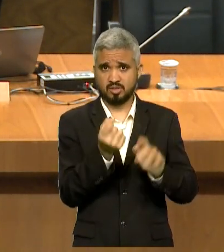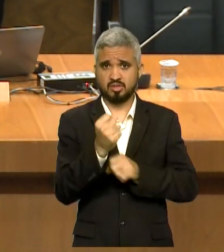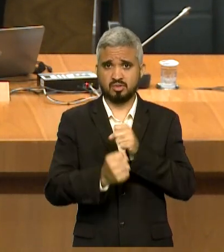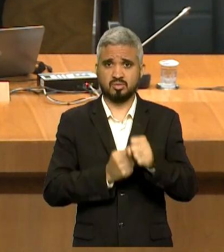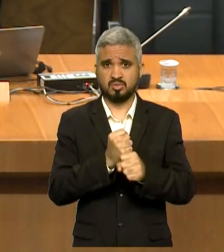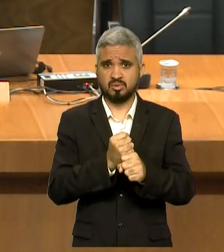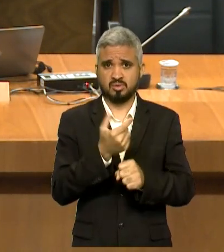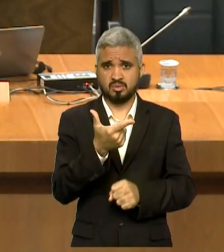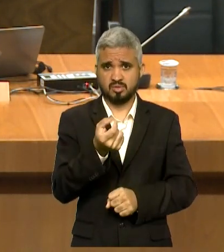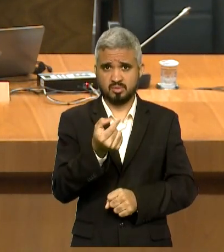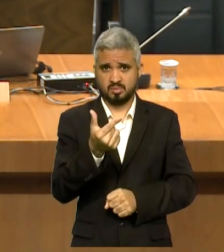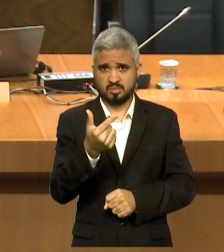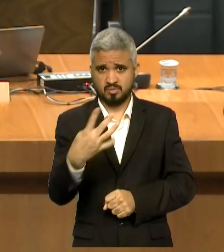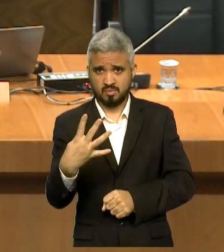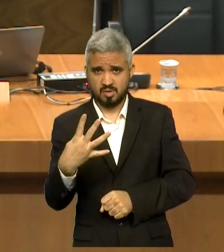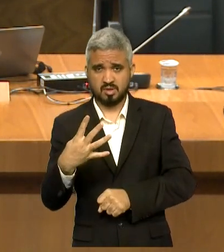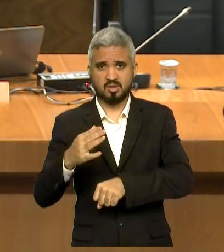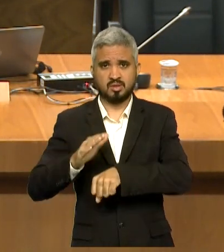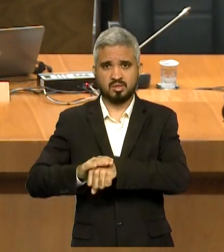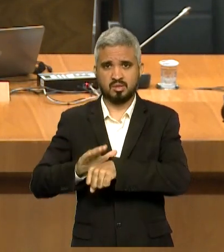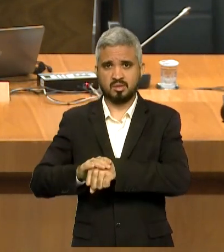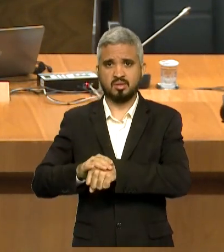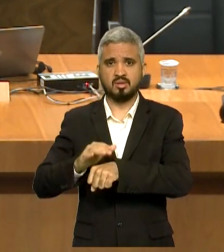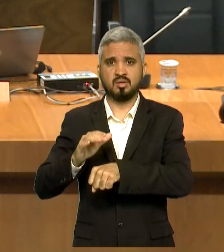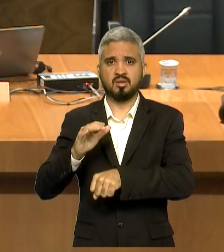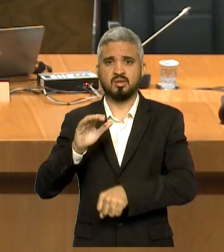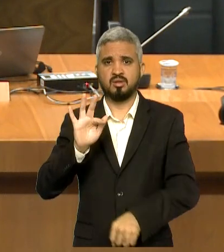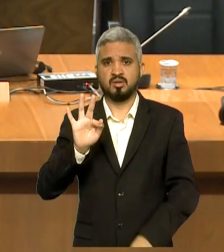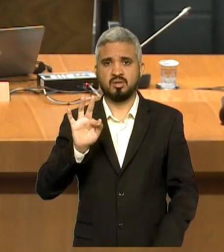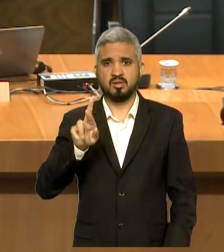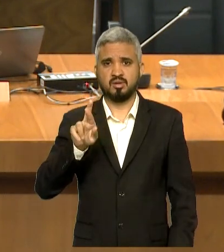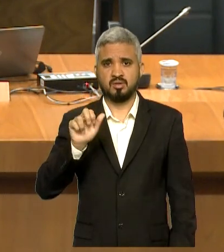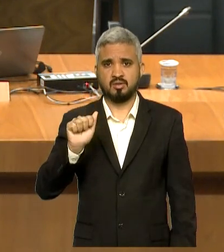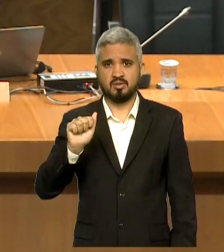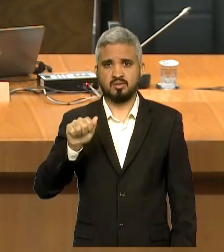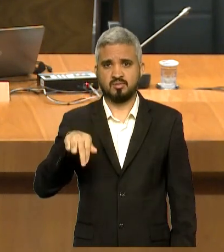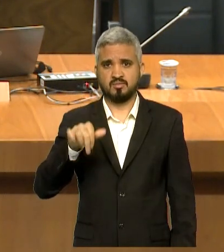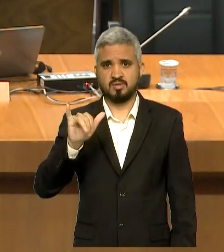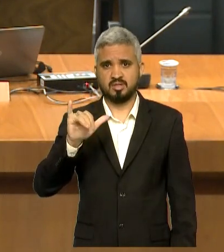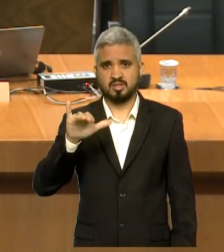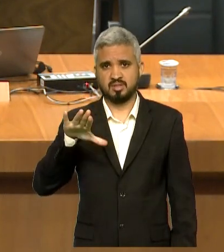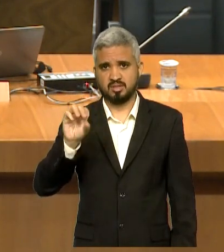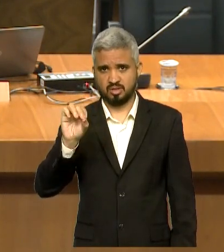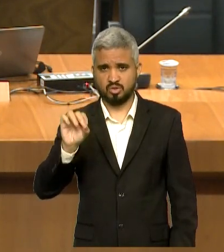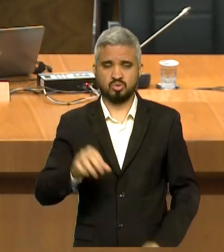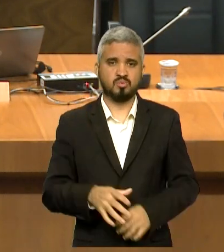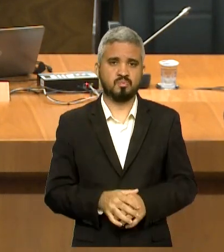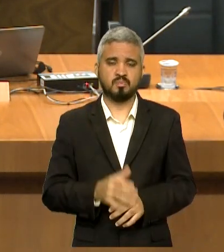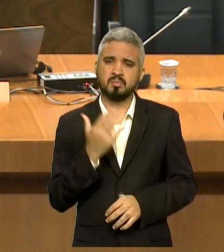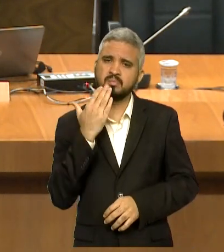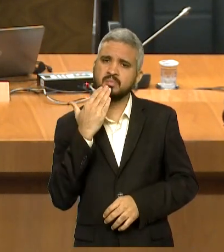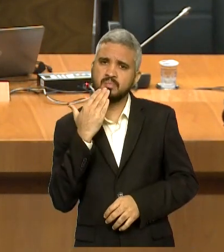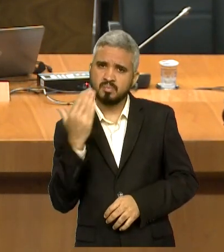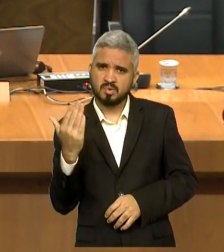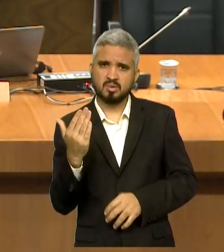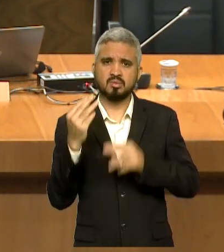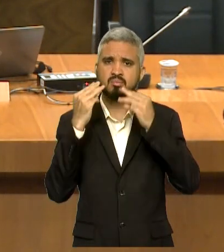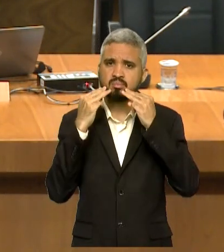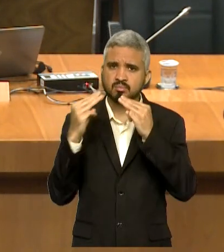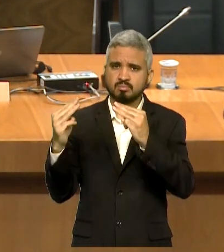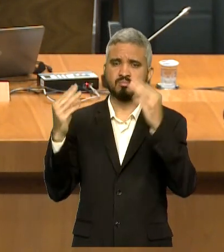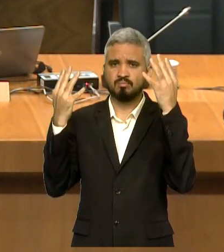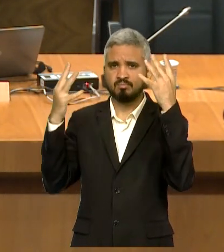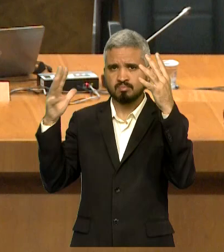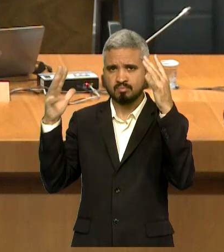020/2024, de autoria do deputado Francisco Najib, solicitando que seja enviada a mensagem de congratulação ao